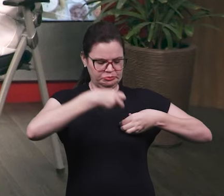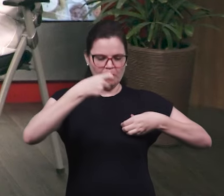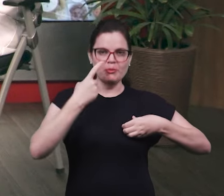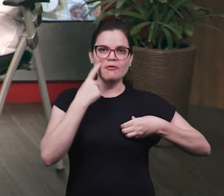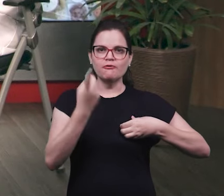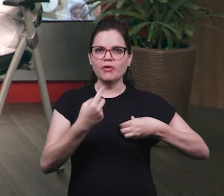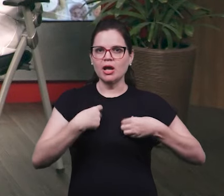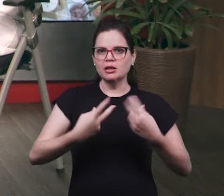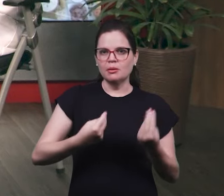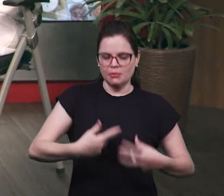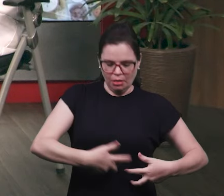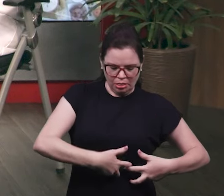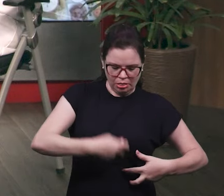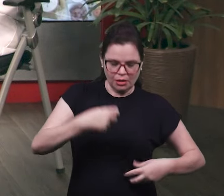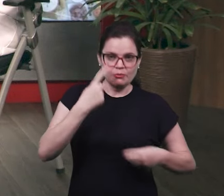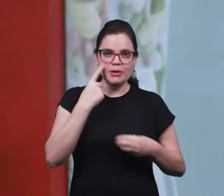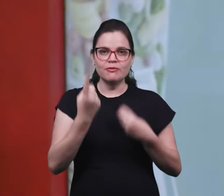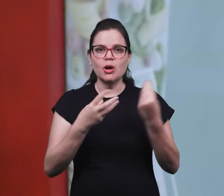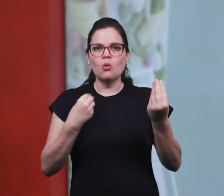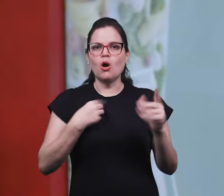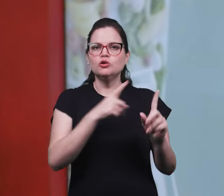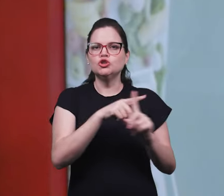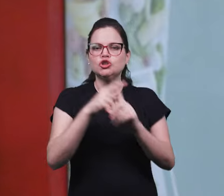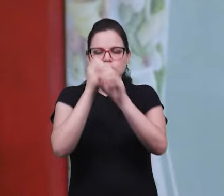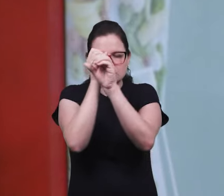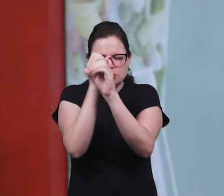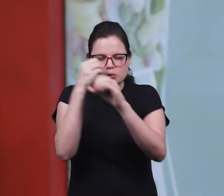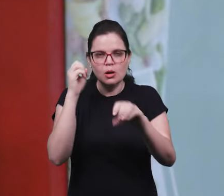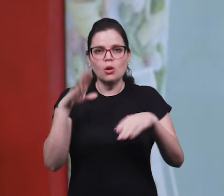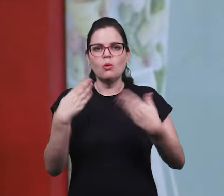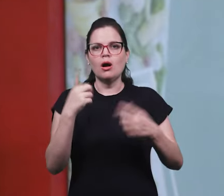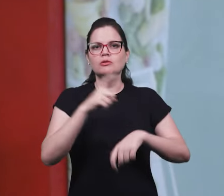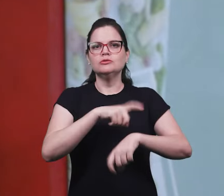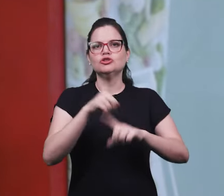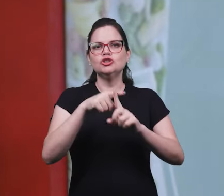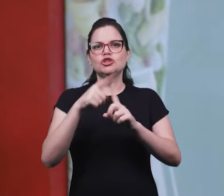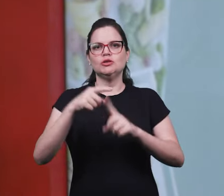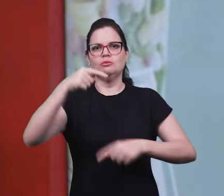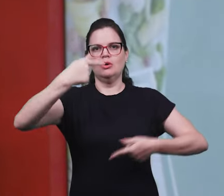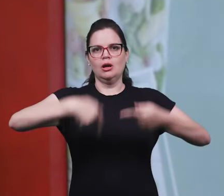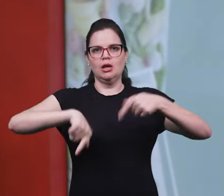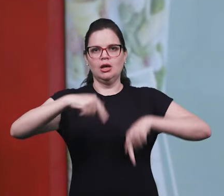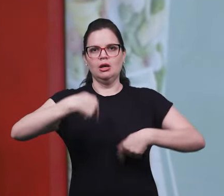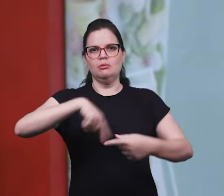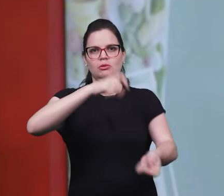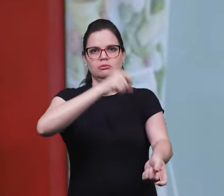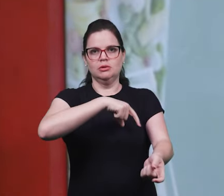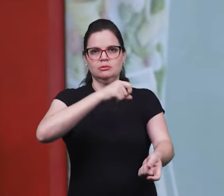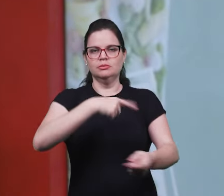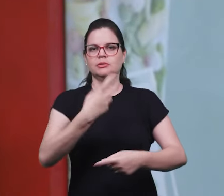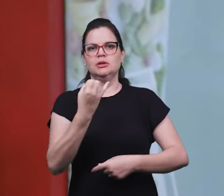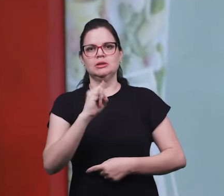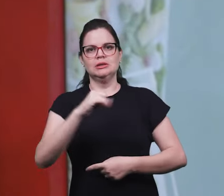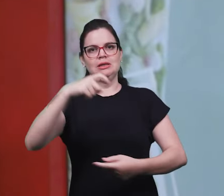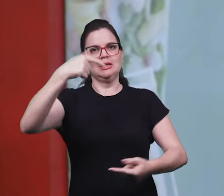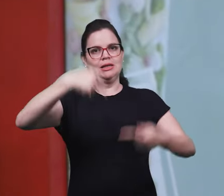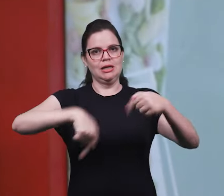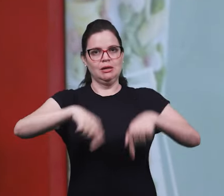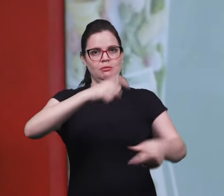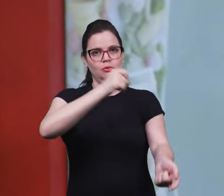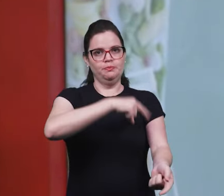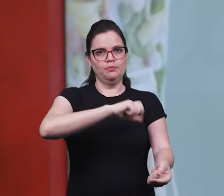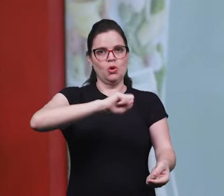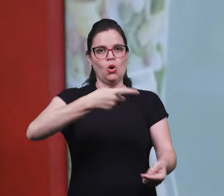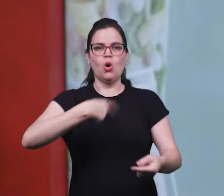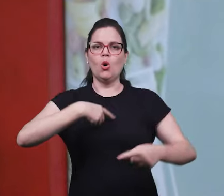o cirurgião eh definir qual o tipo de quimioterapia e também tem os protocolos se vai fazer químio e rádio se vai